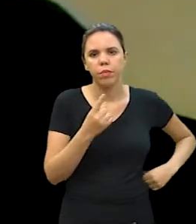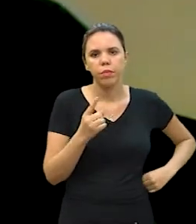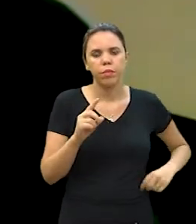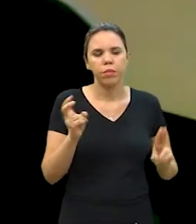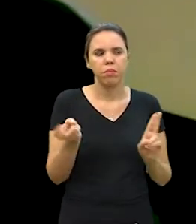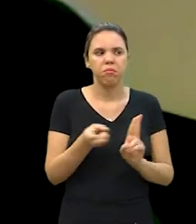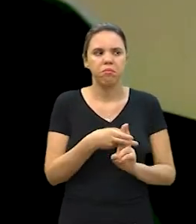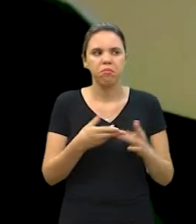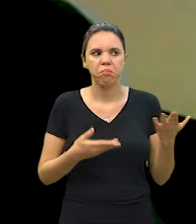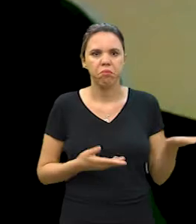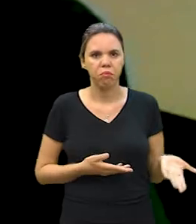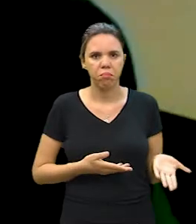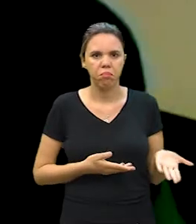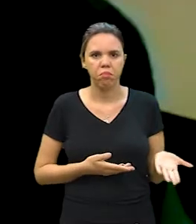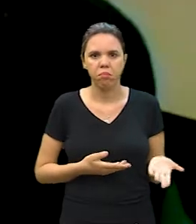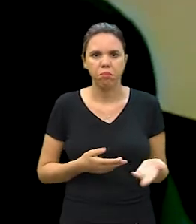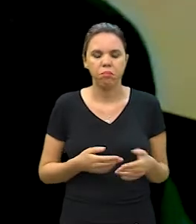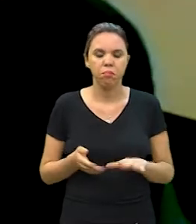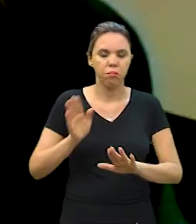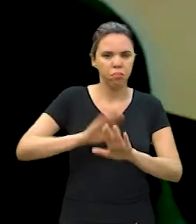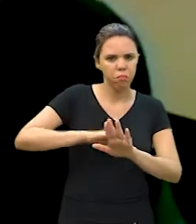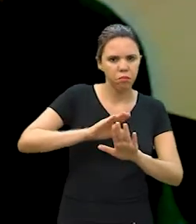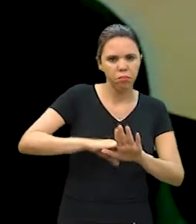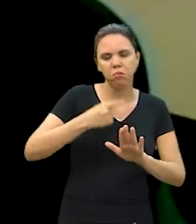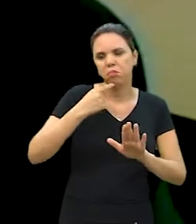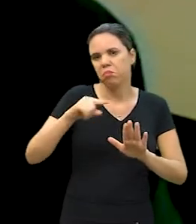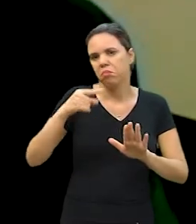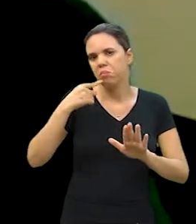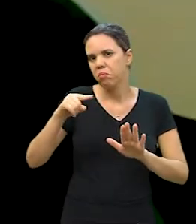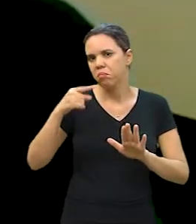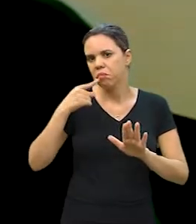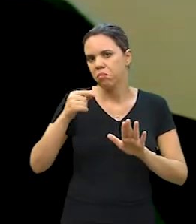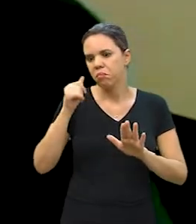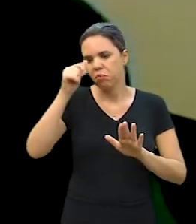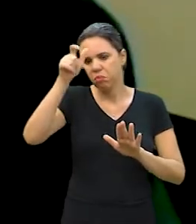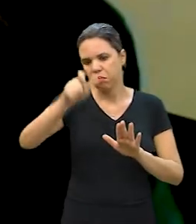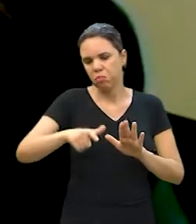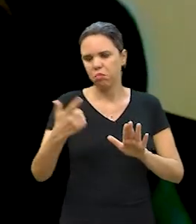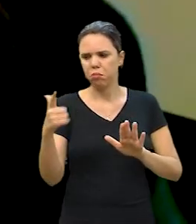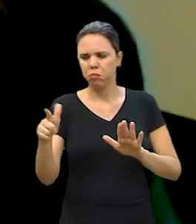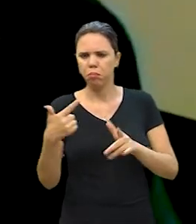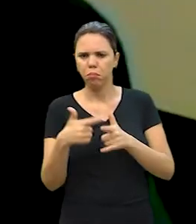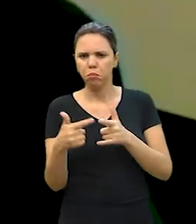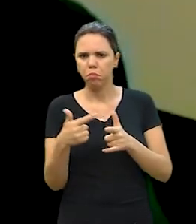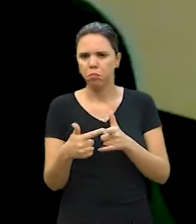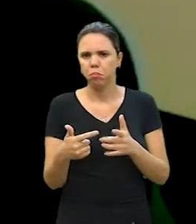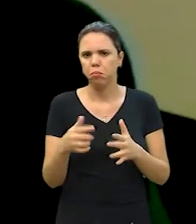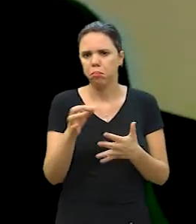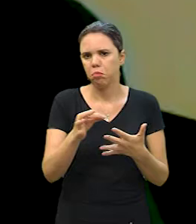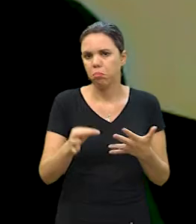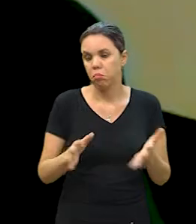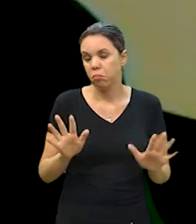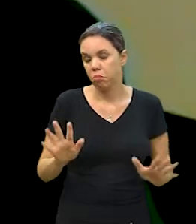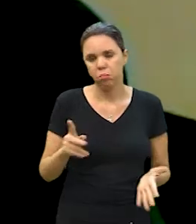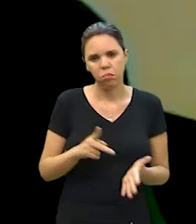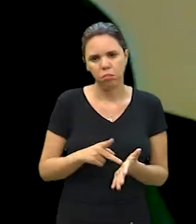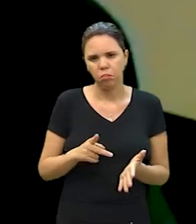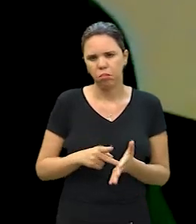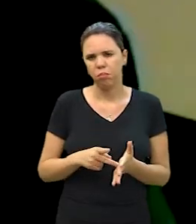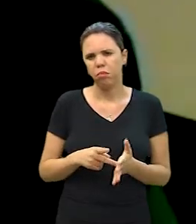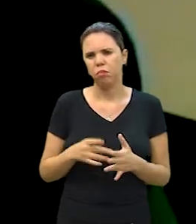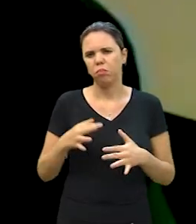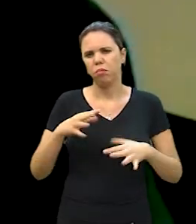no sistema de saúde, e por trás dessa queixa você tem uma outra situação, que na verdade